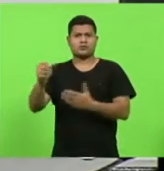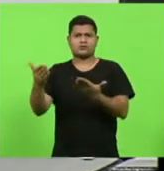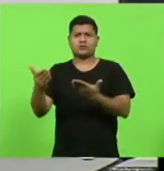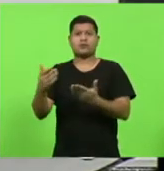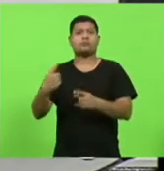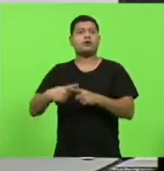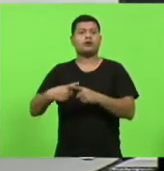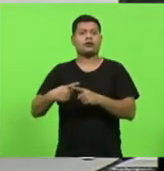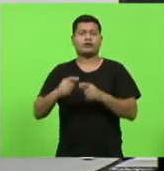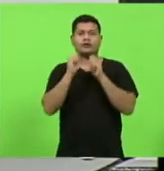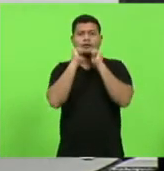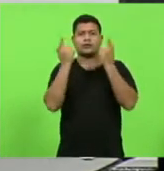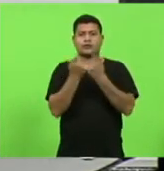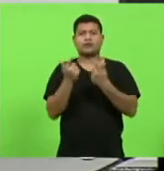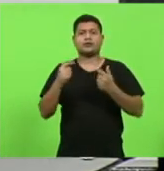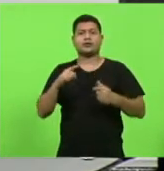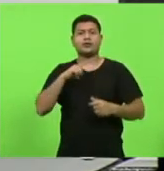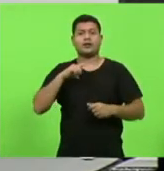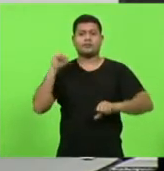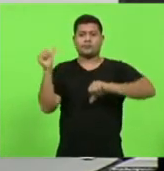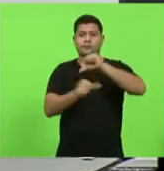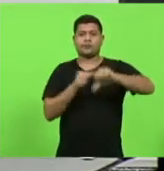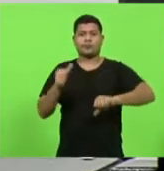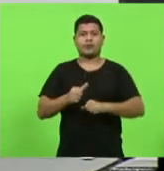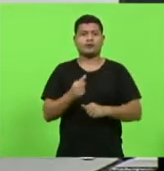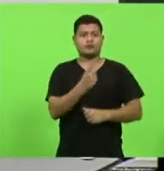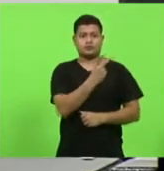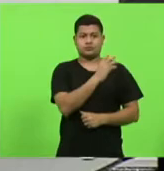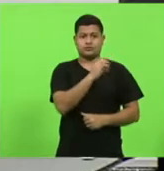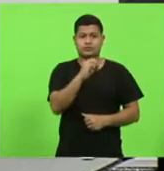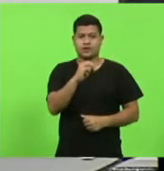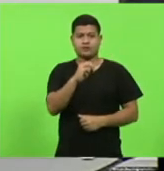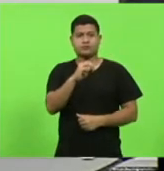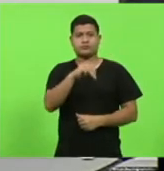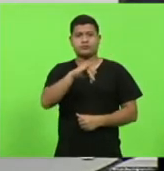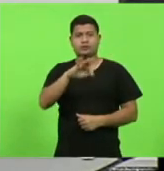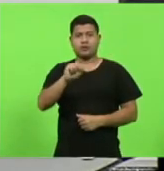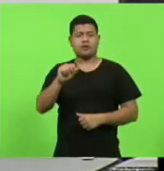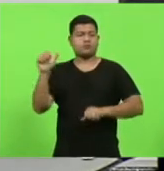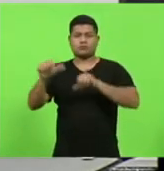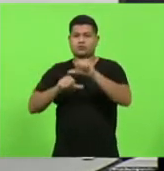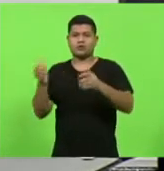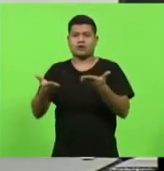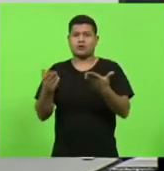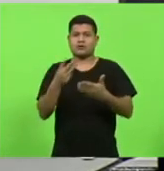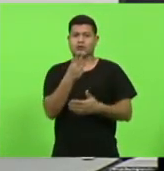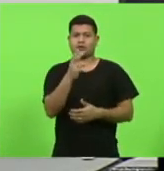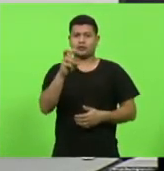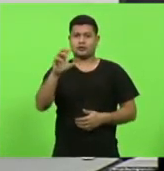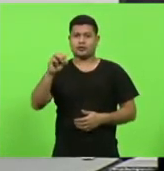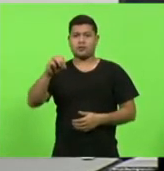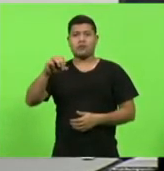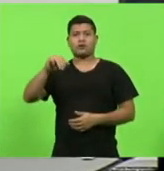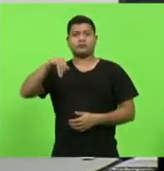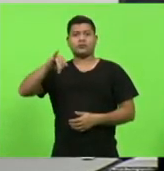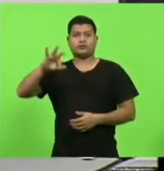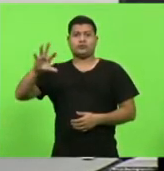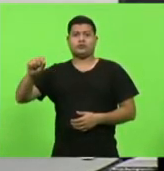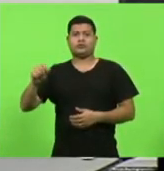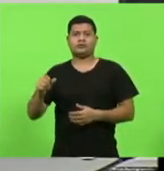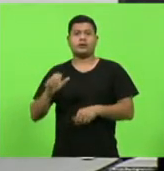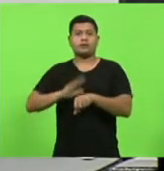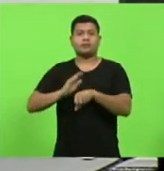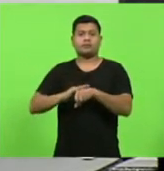de 200 para 350. Com uma emenda do deputado Silvio, uma emenda muito pertinente,